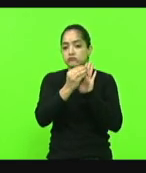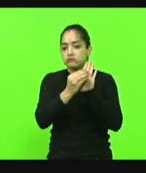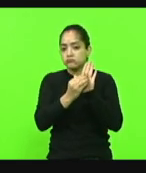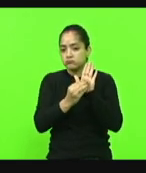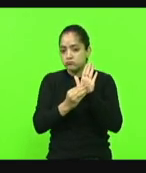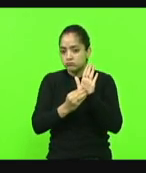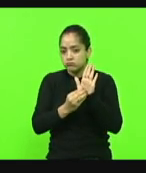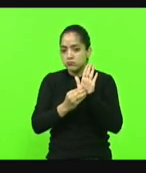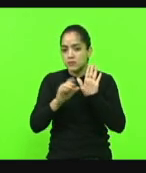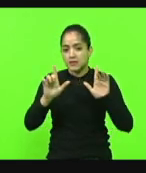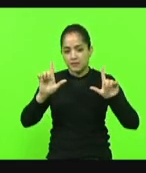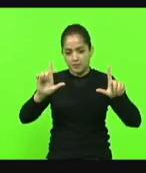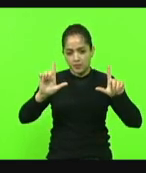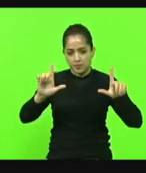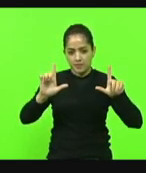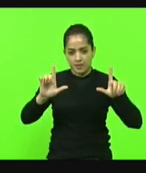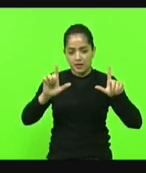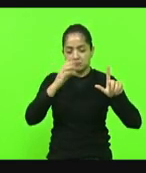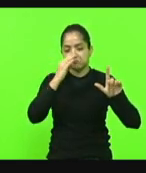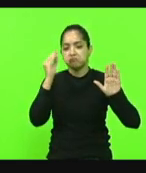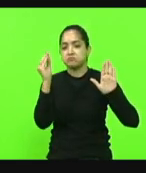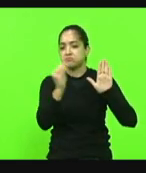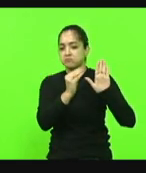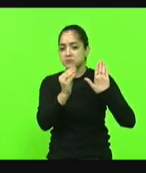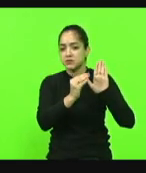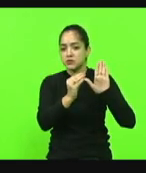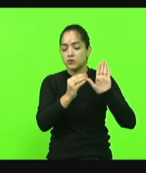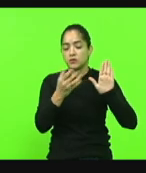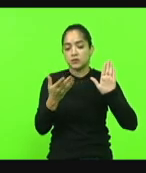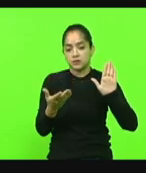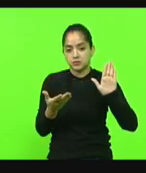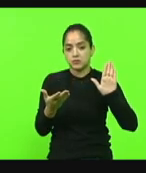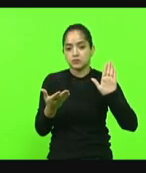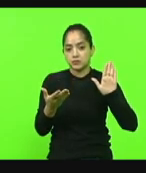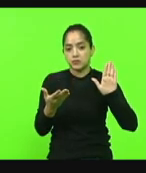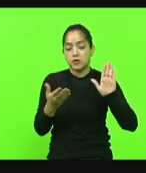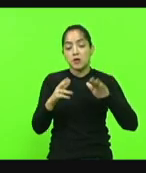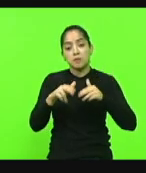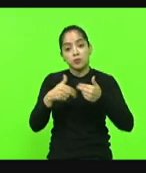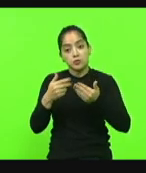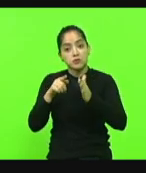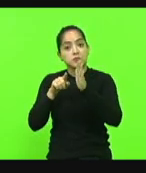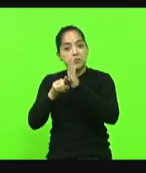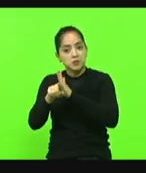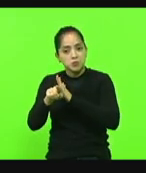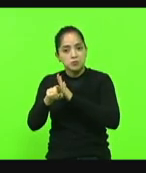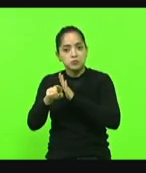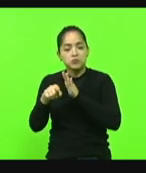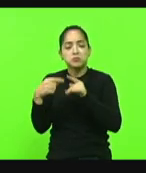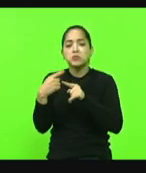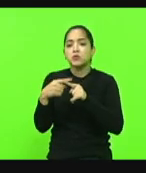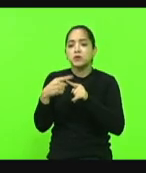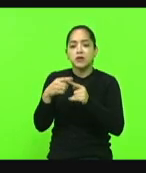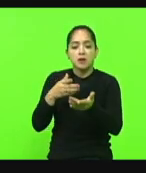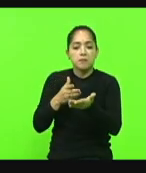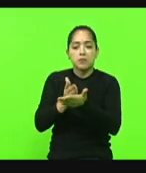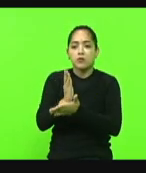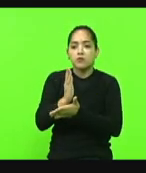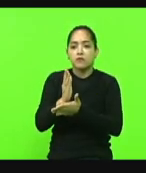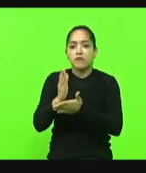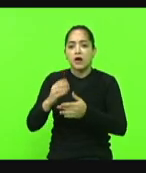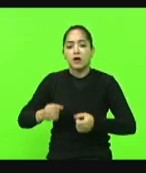na própria placa, né, ignorando a lei, que por isso eu questiono os deputados se faz sentido a gente desprender